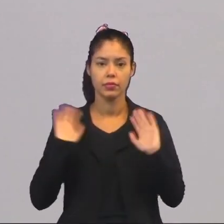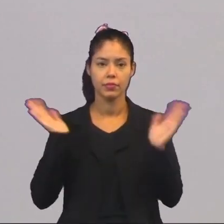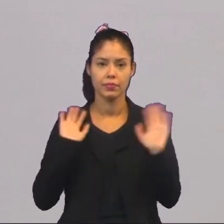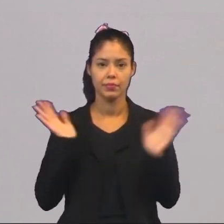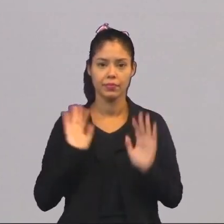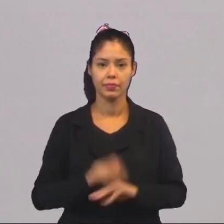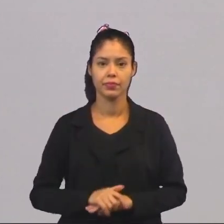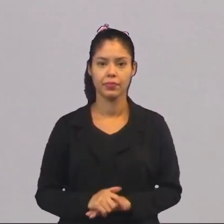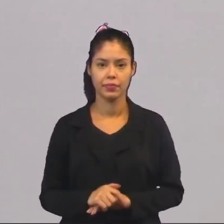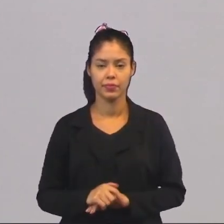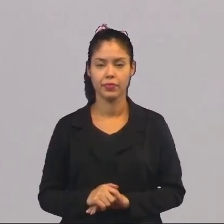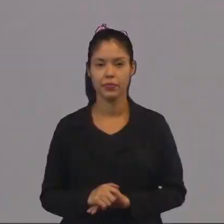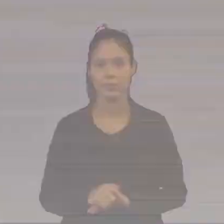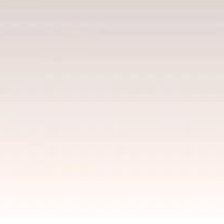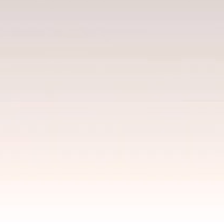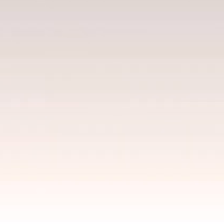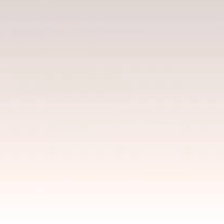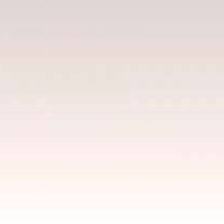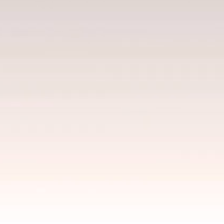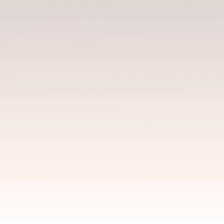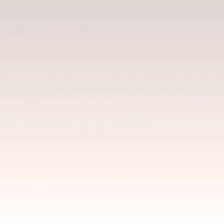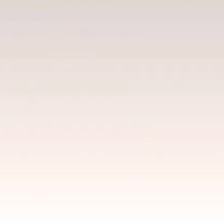hasta luego en